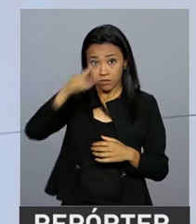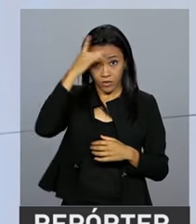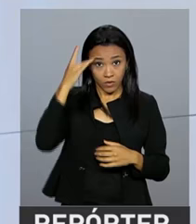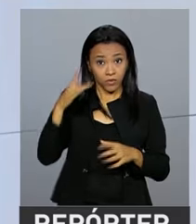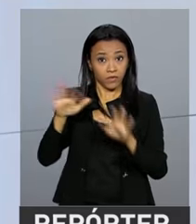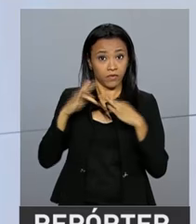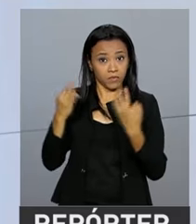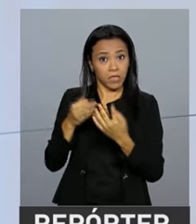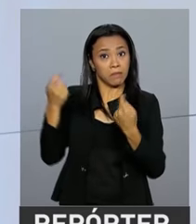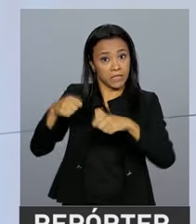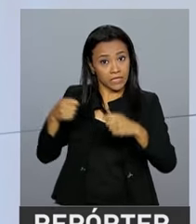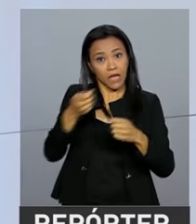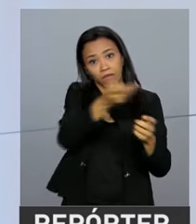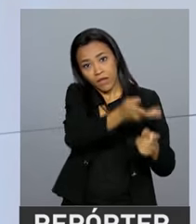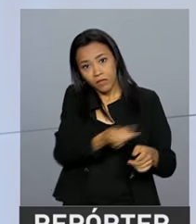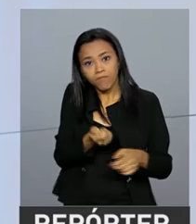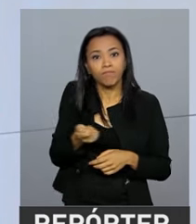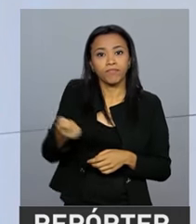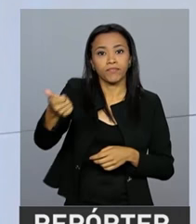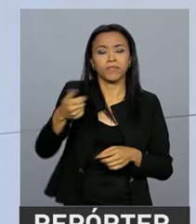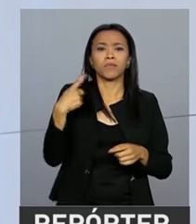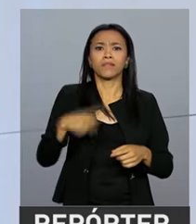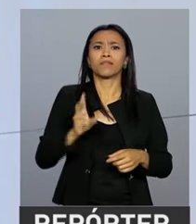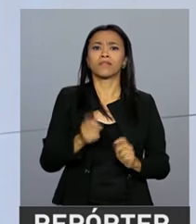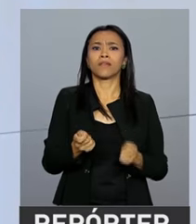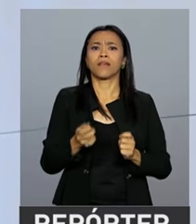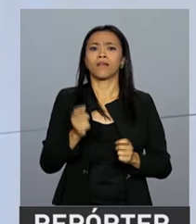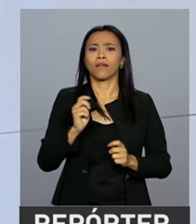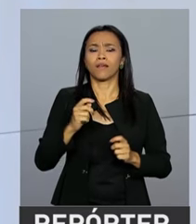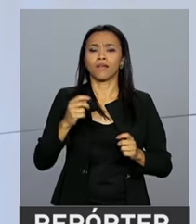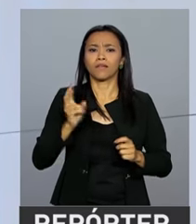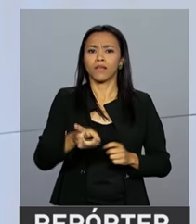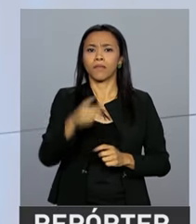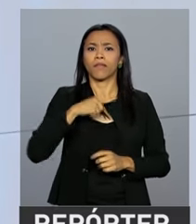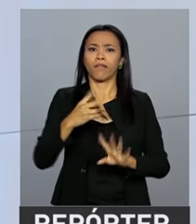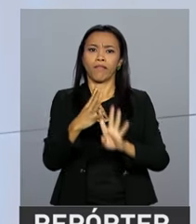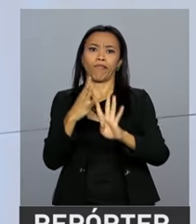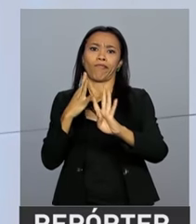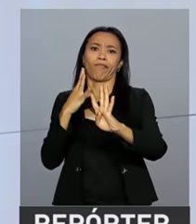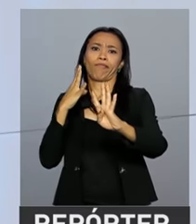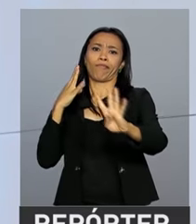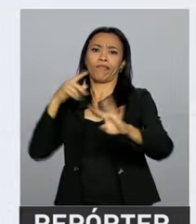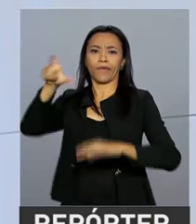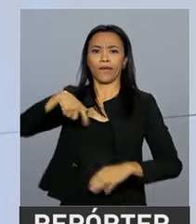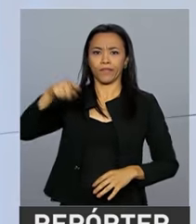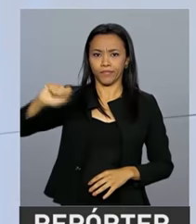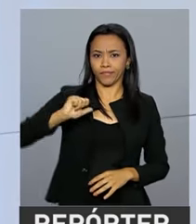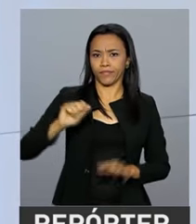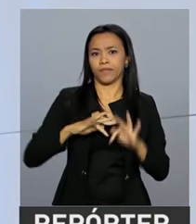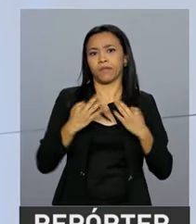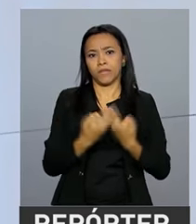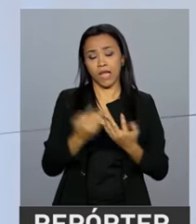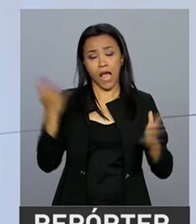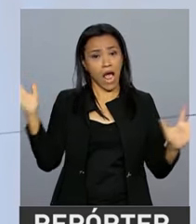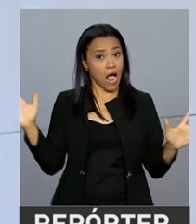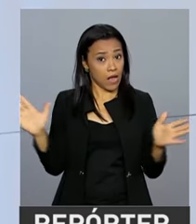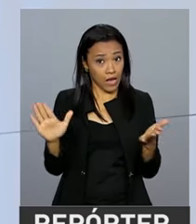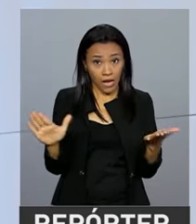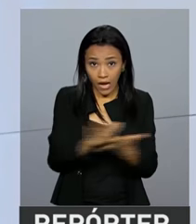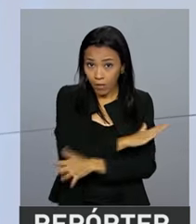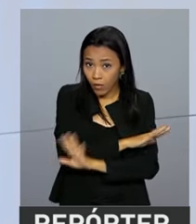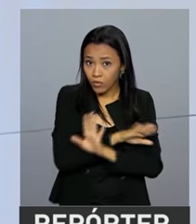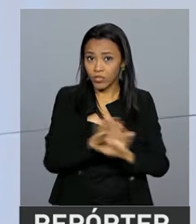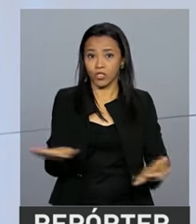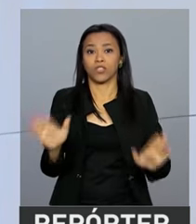precisavam. O Bolsa Família sempre teve fila. Ele sempre teve fila, desde que foi criado. Nós acabamos com a fila que nós conseguimos fazer por um